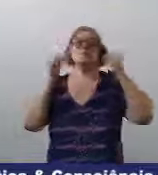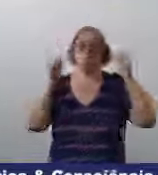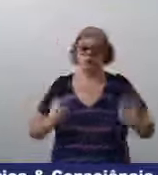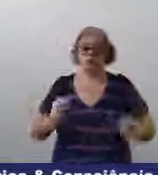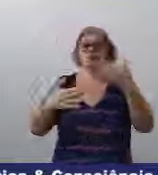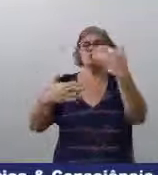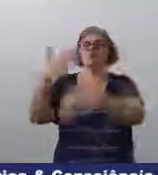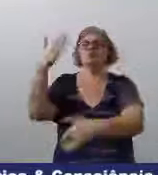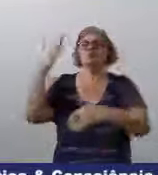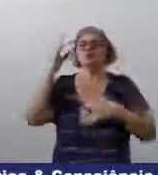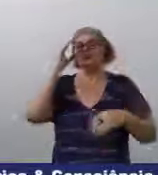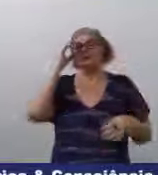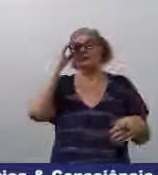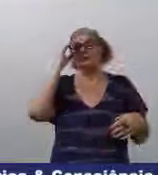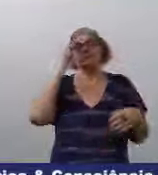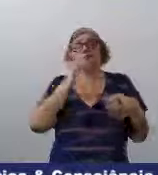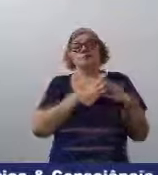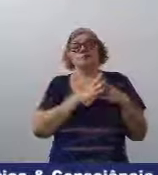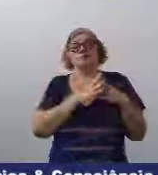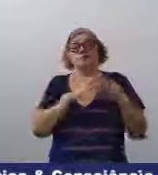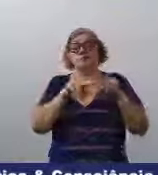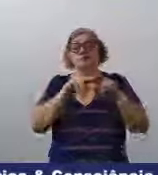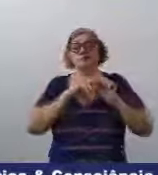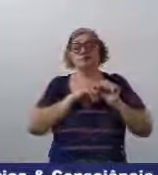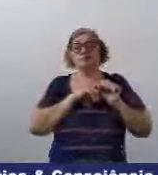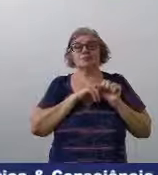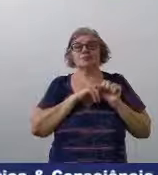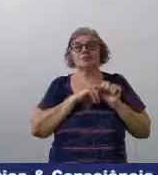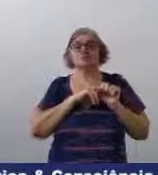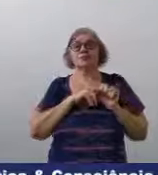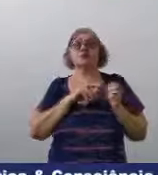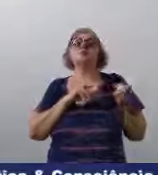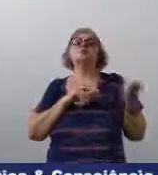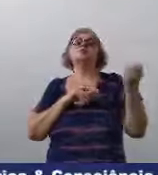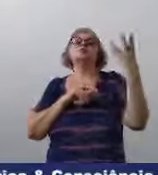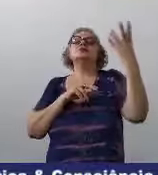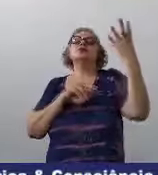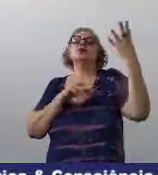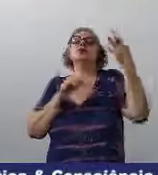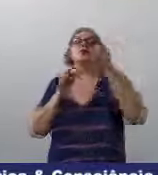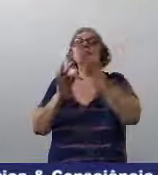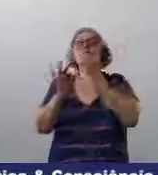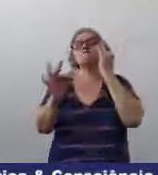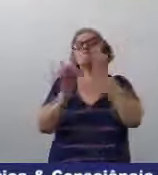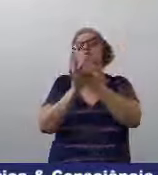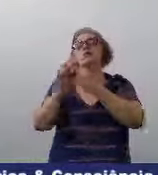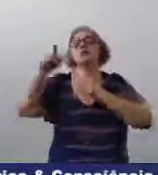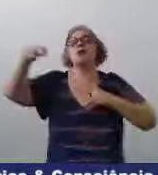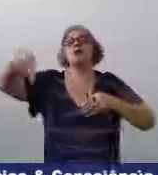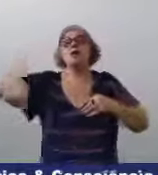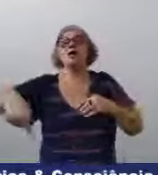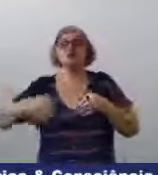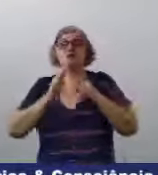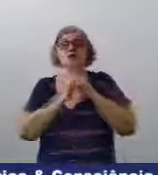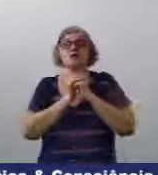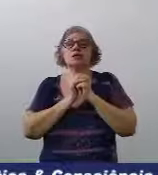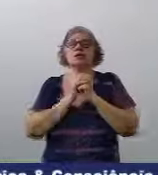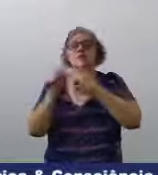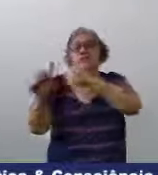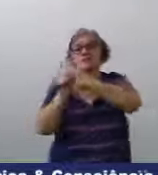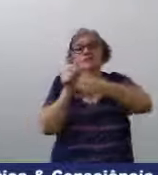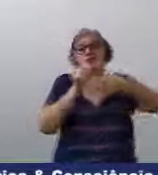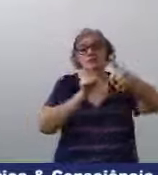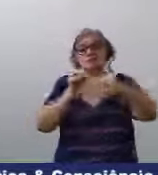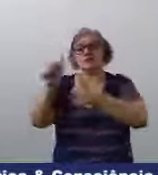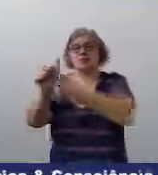é absolutamente comprovado. Ninguém tem dúvida. E é por isso que Werner Heisenberg, um dos criadores da física quântica, afirmou